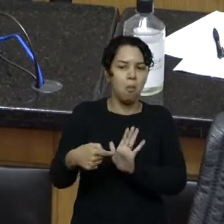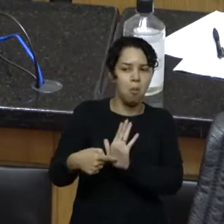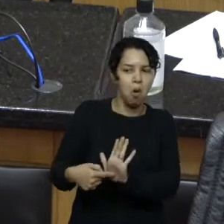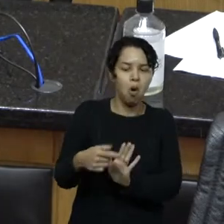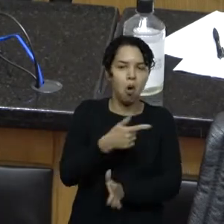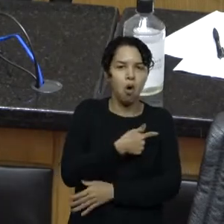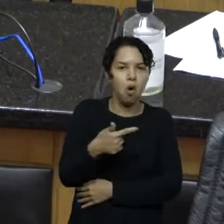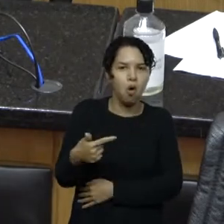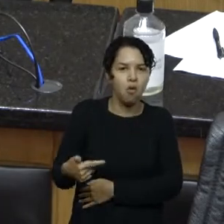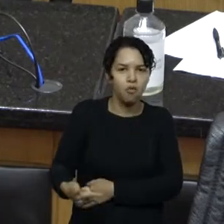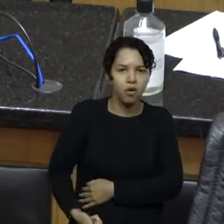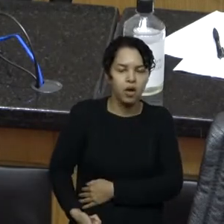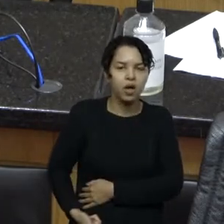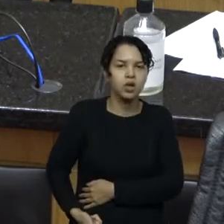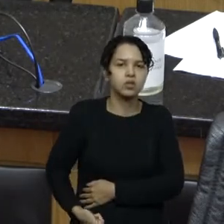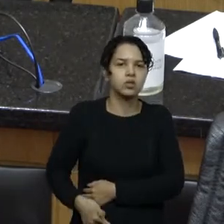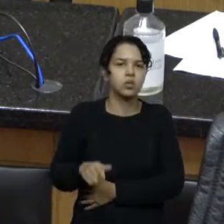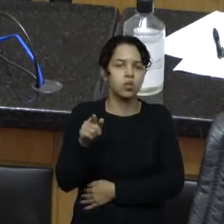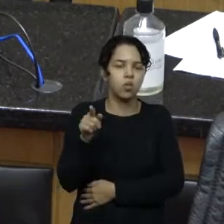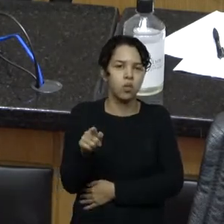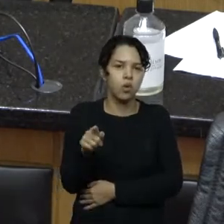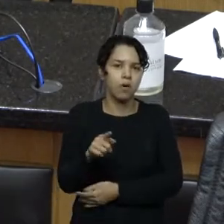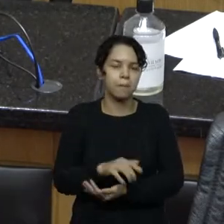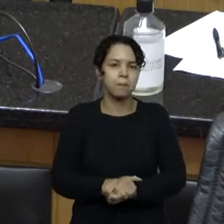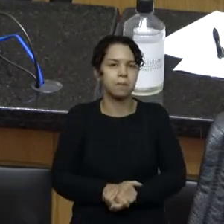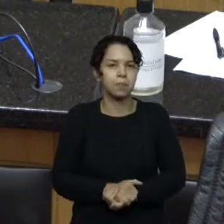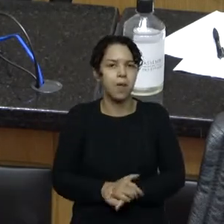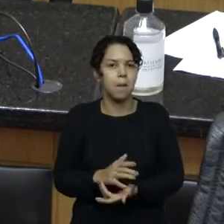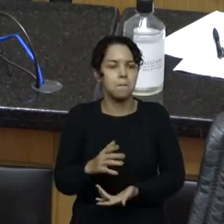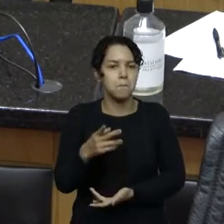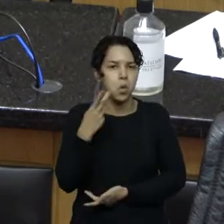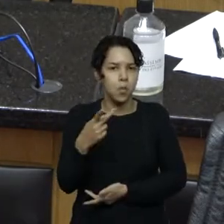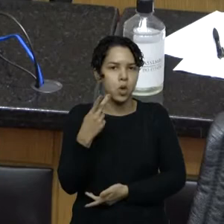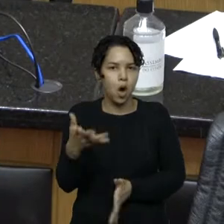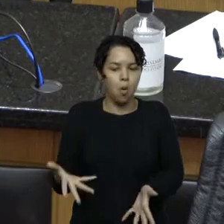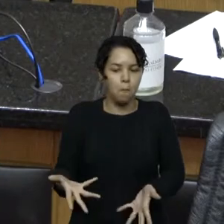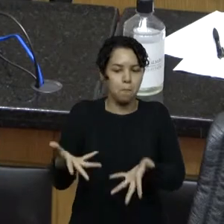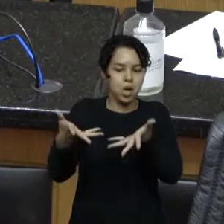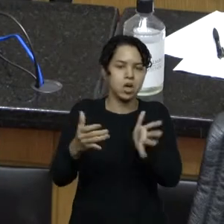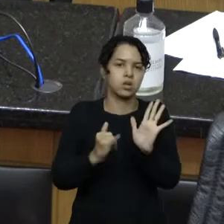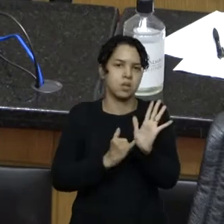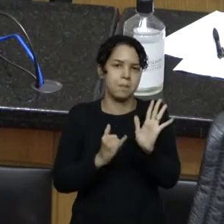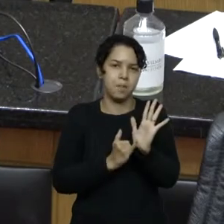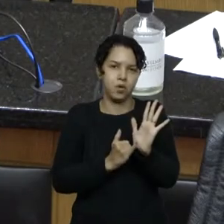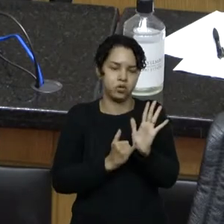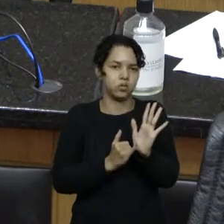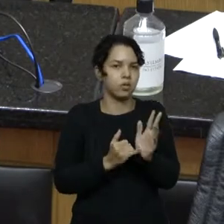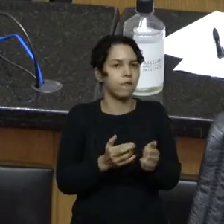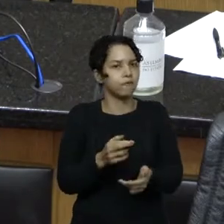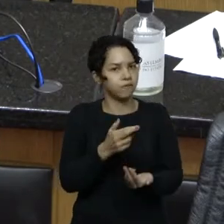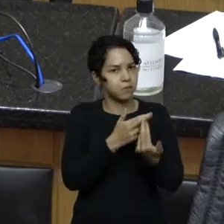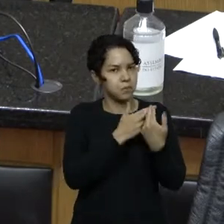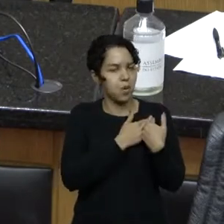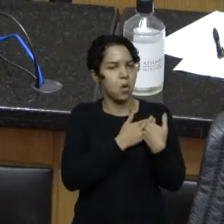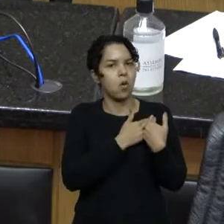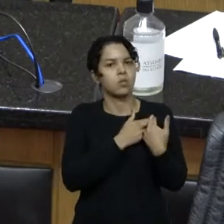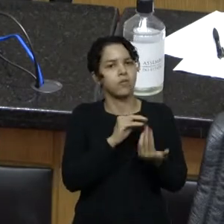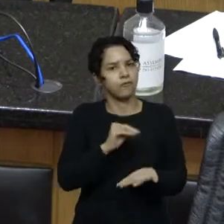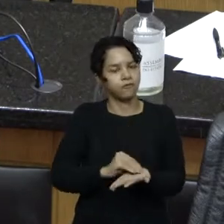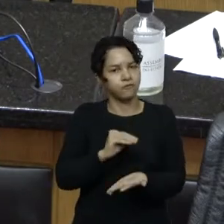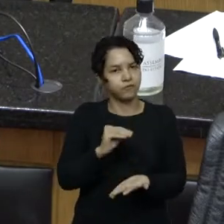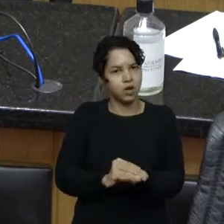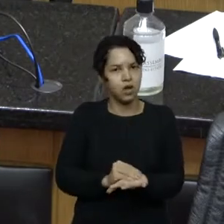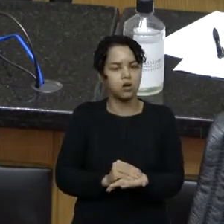um um promotor de aumento de impostos é irresponsável vender para a